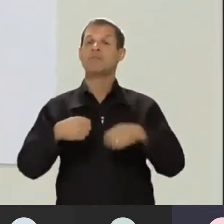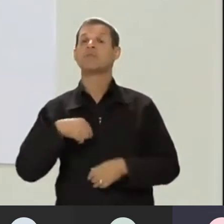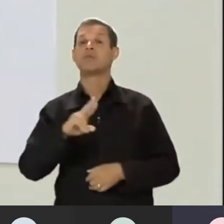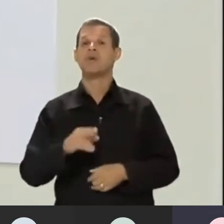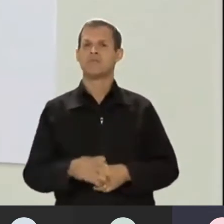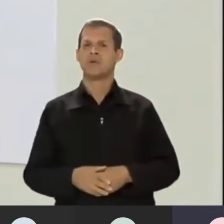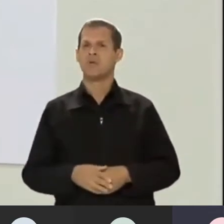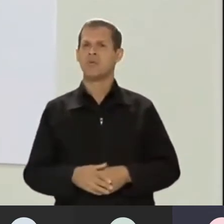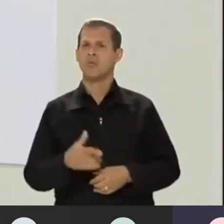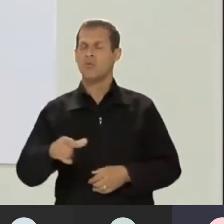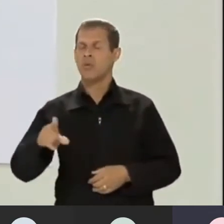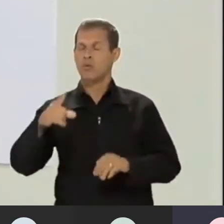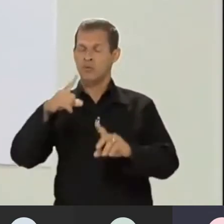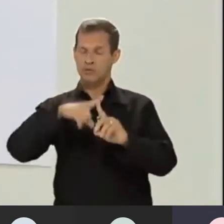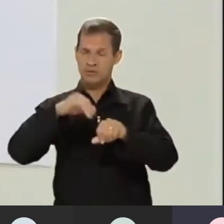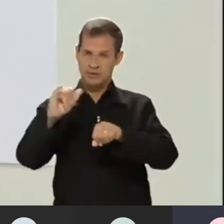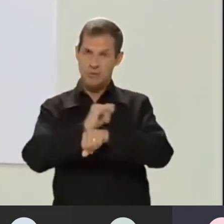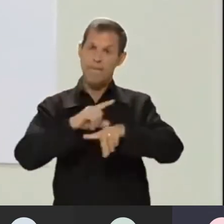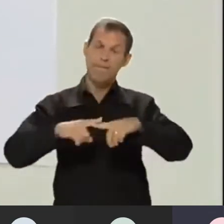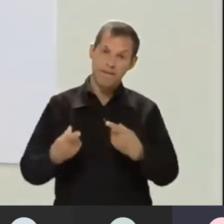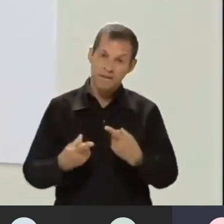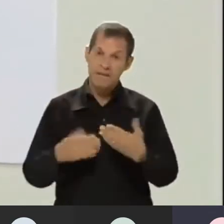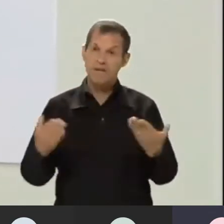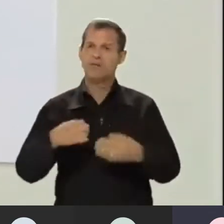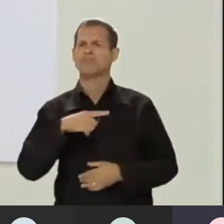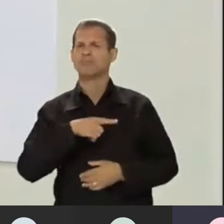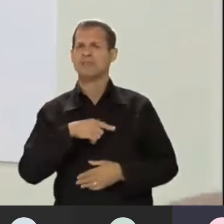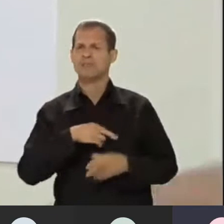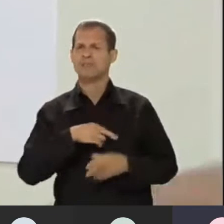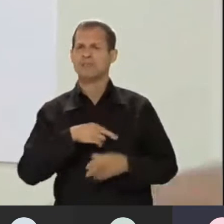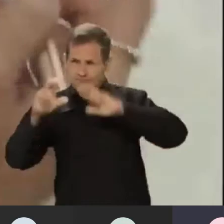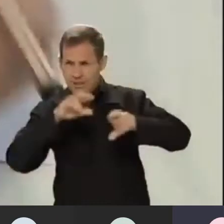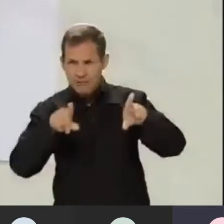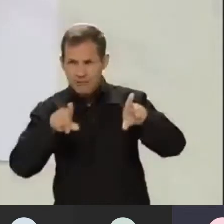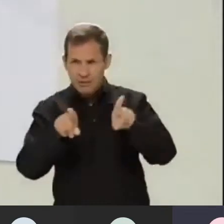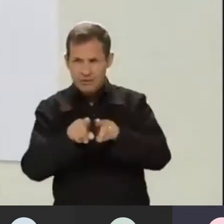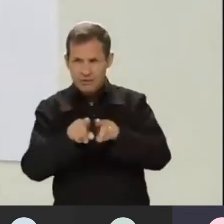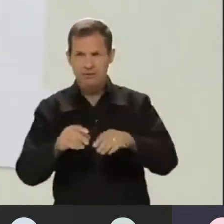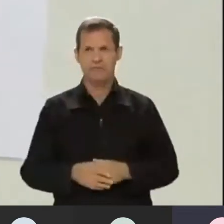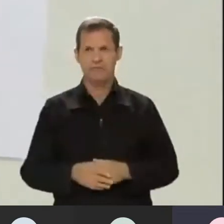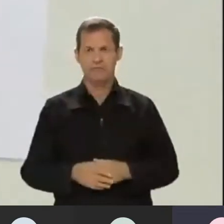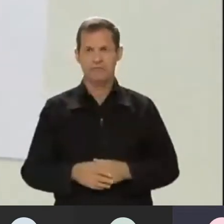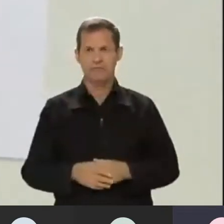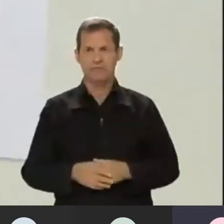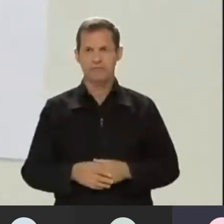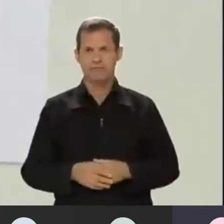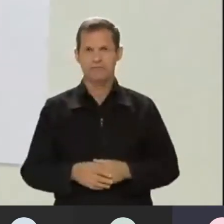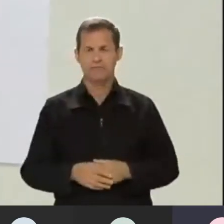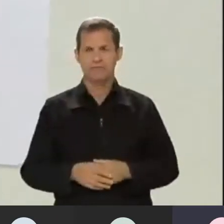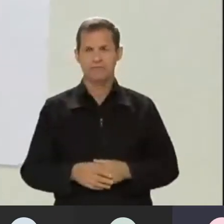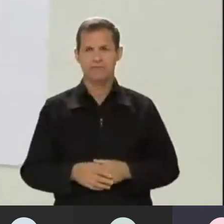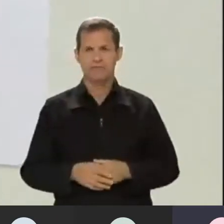precisar utilizar outro tipo de estratégia e que agora eu vou ter que levar em consideração. Deixa eu anotar